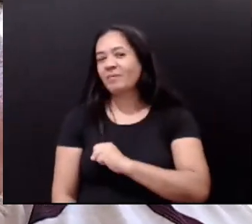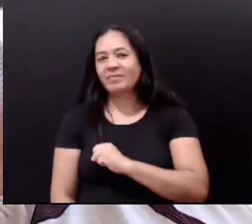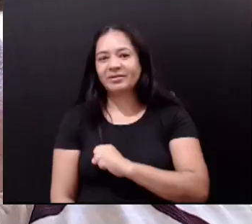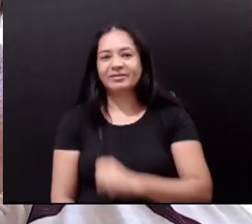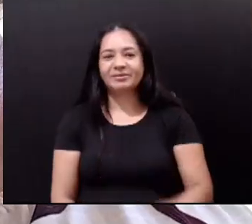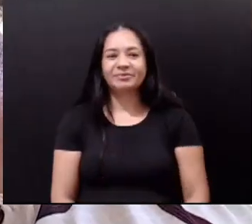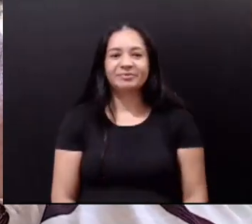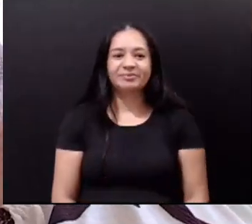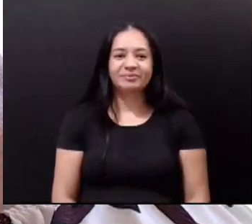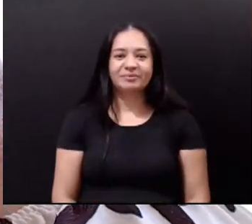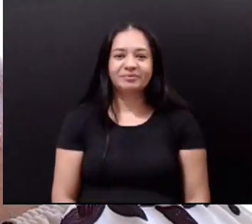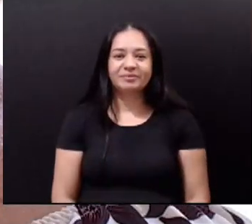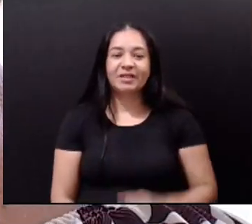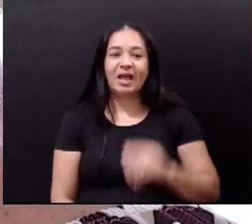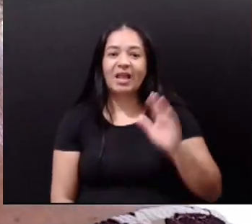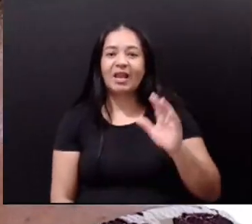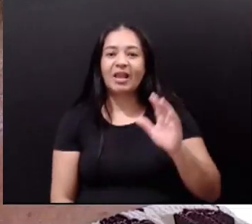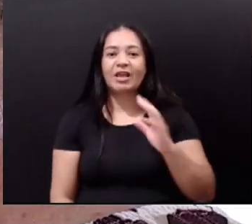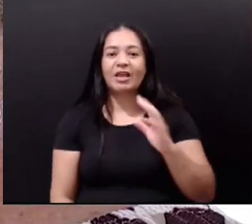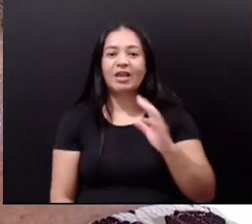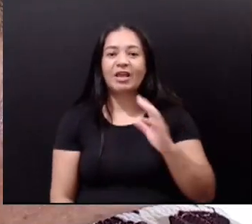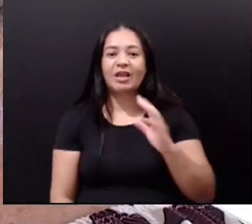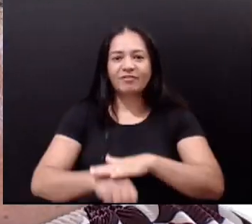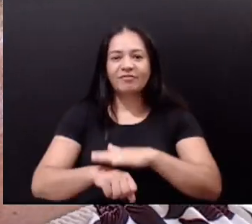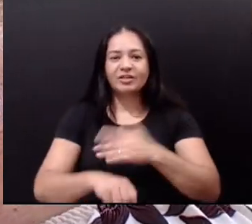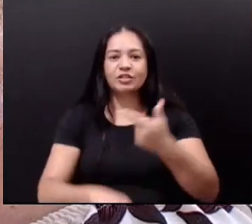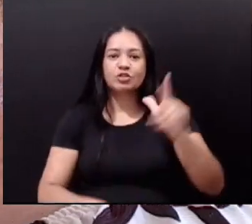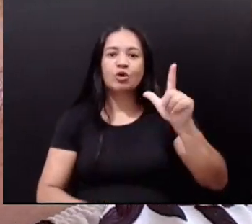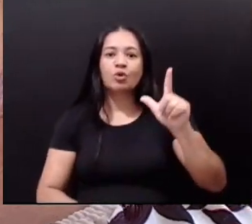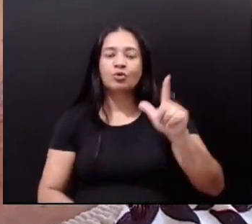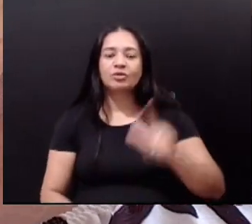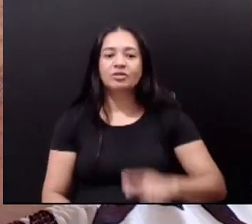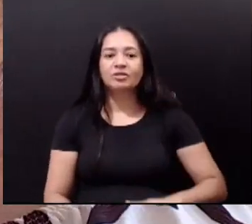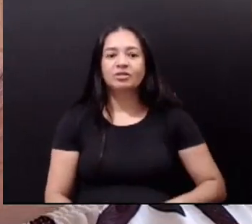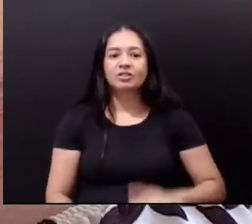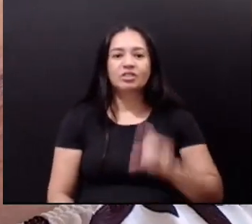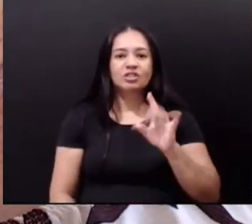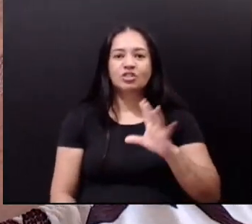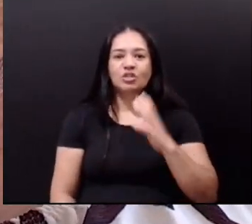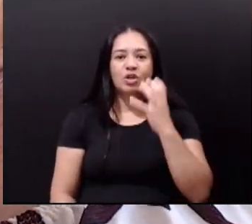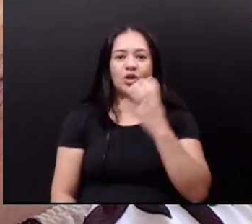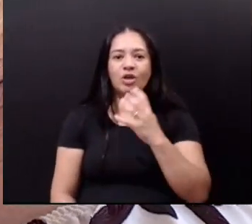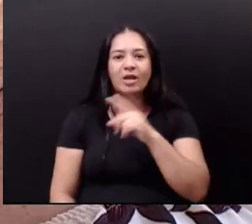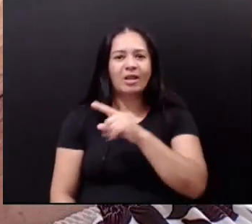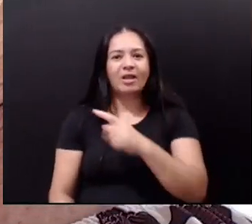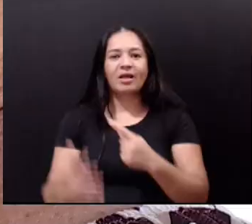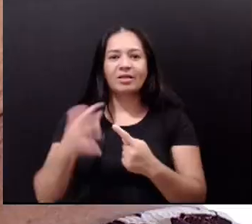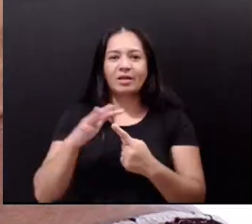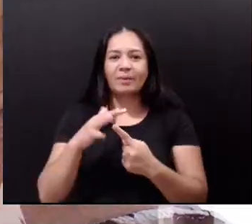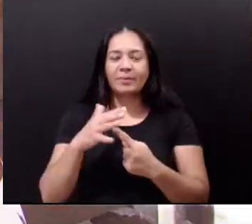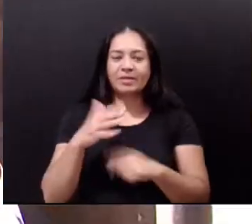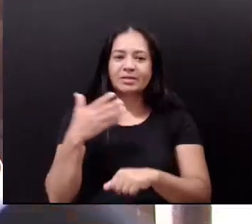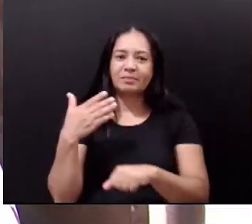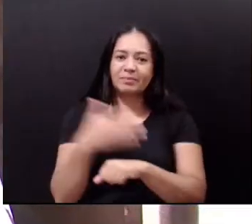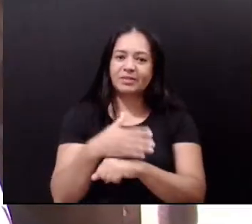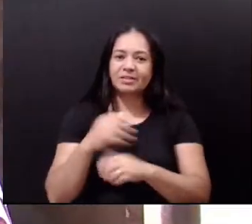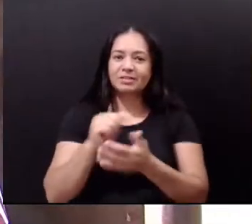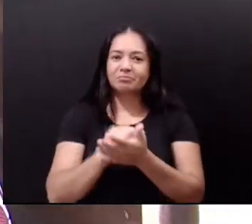outras atividades? Só mesmo lá na praça, participo lá das atividades. E aqui, fez